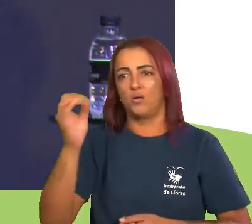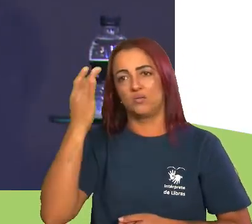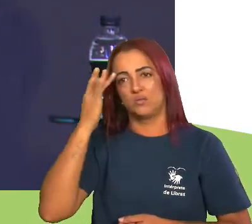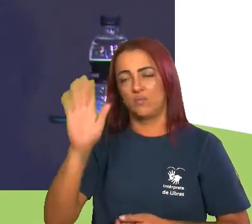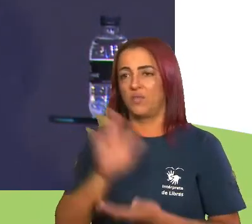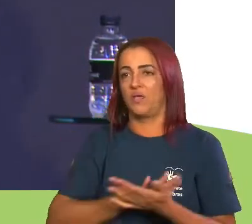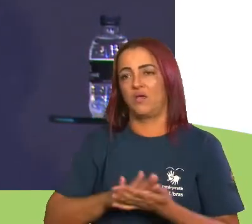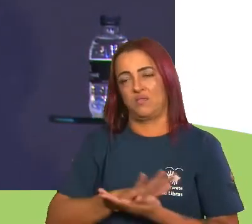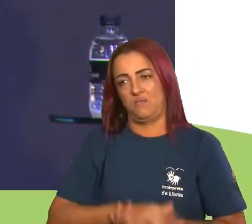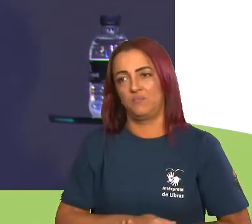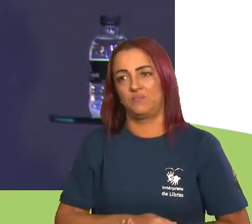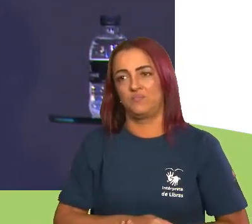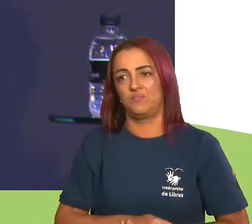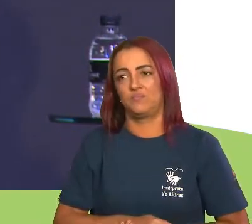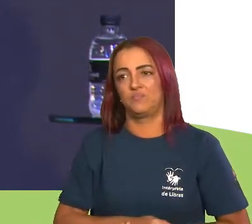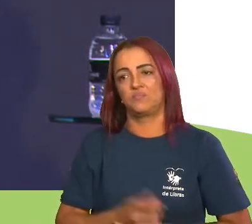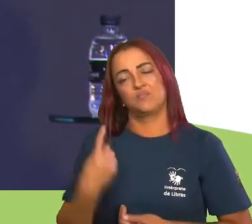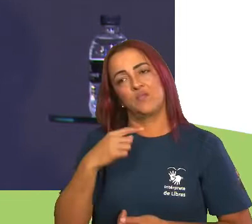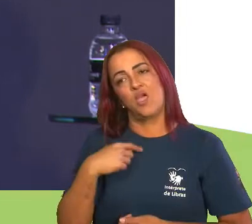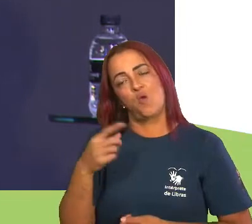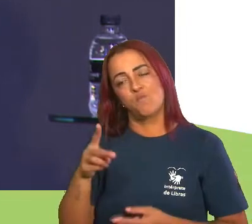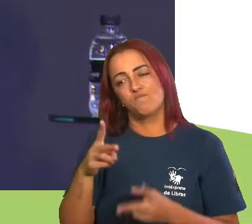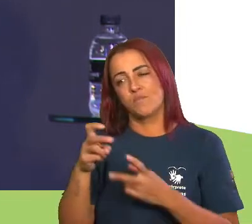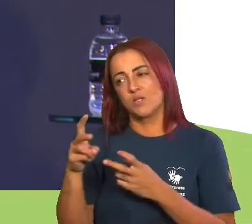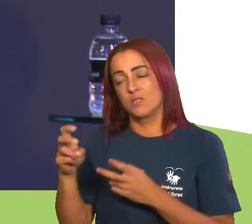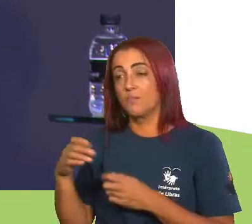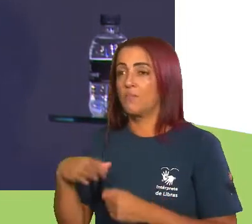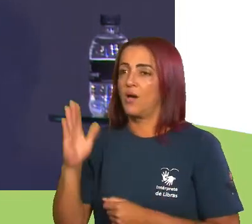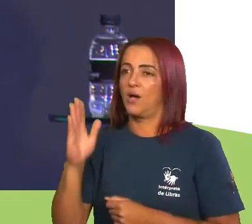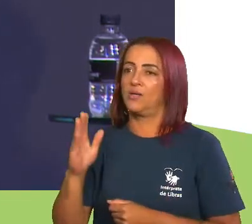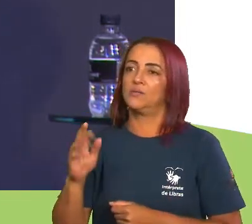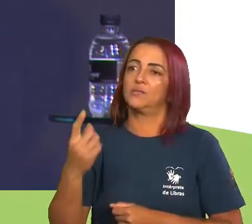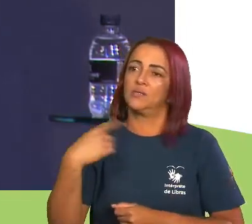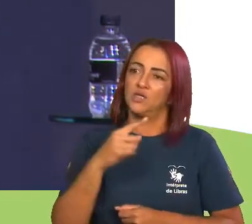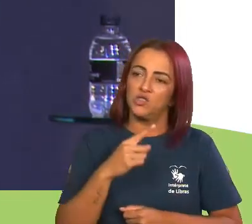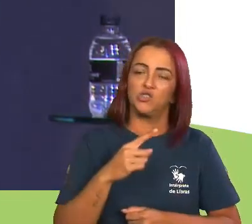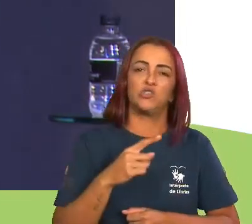nada. Cada vez eu percebo mais que a gente